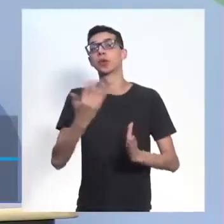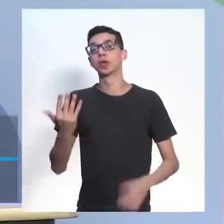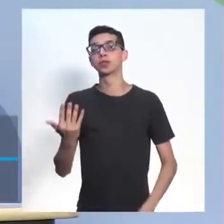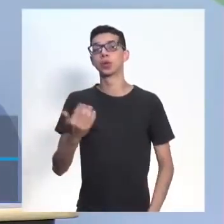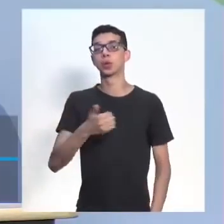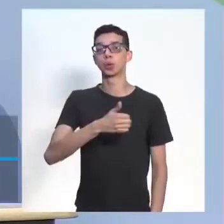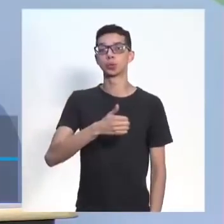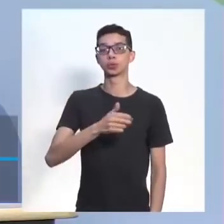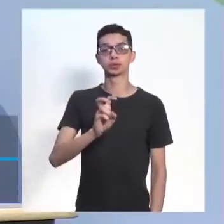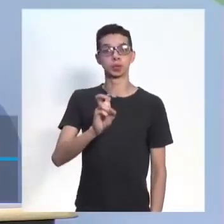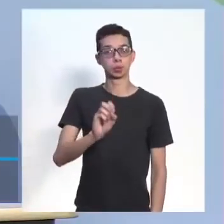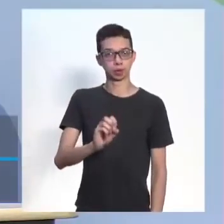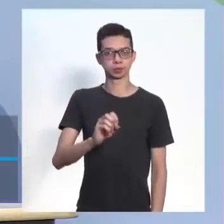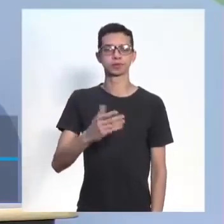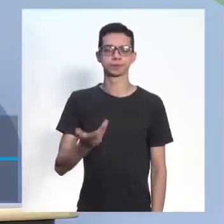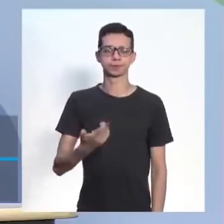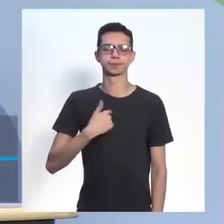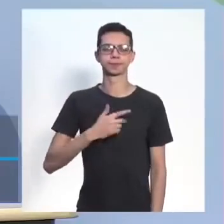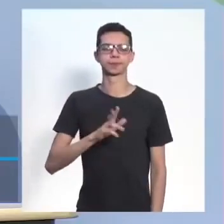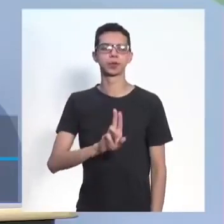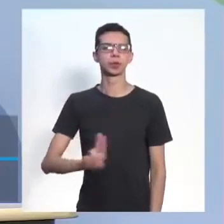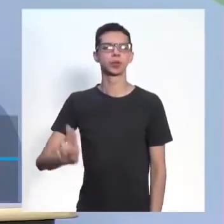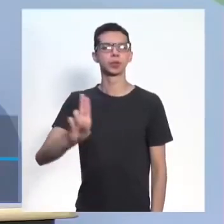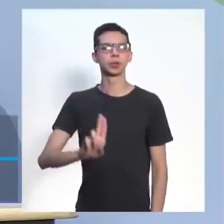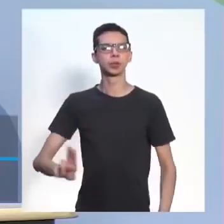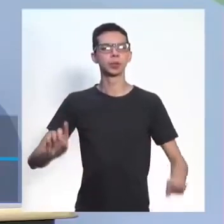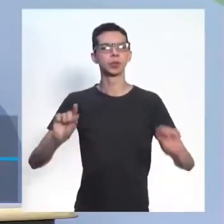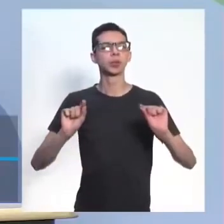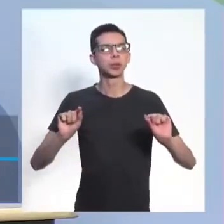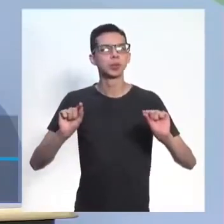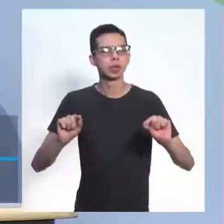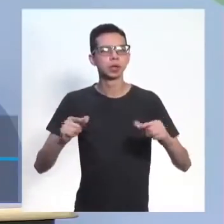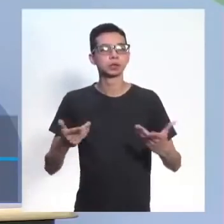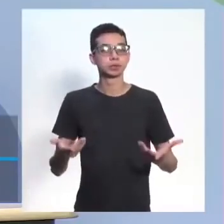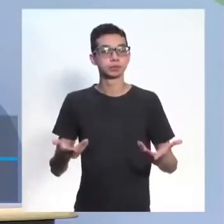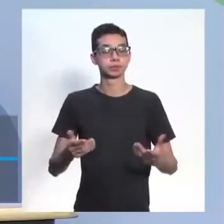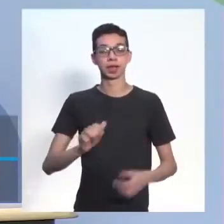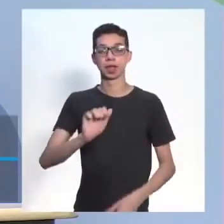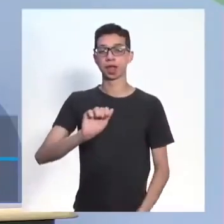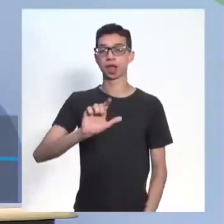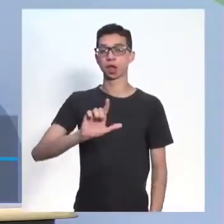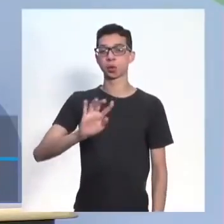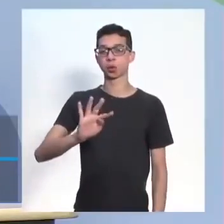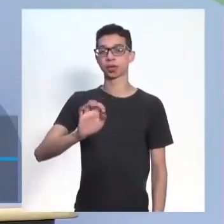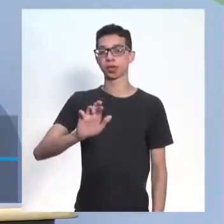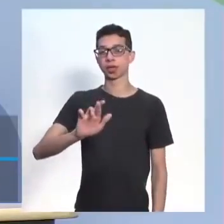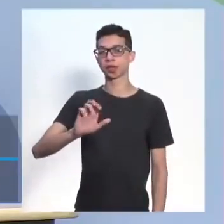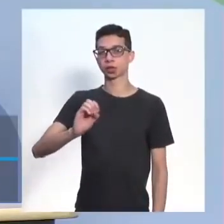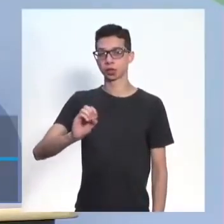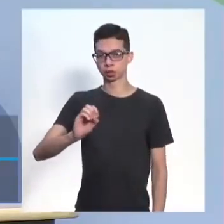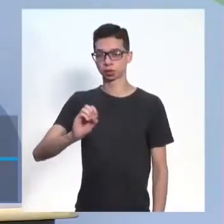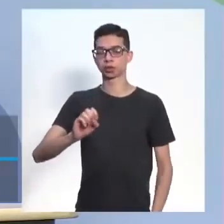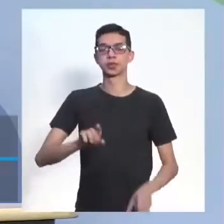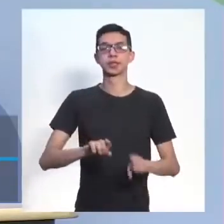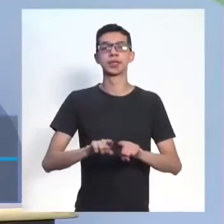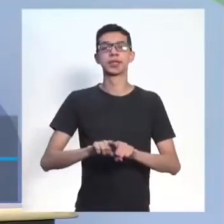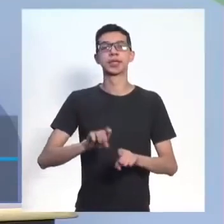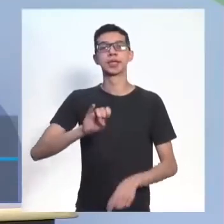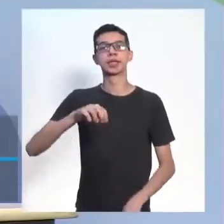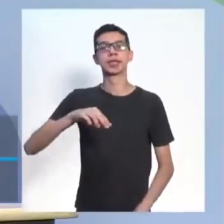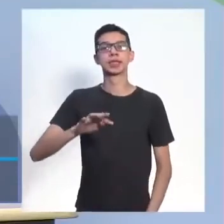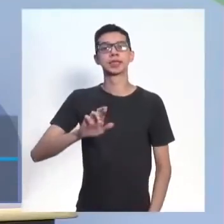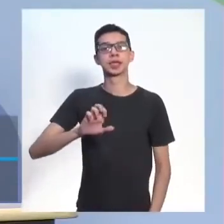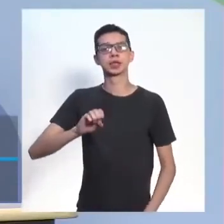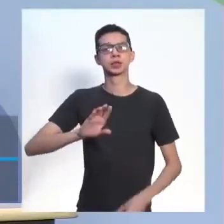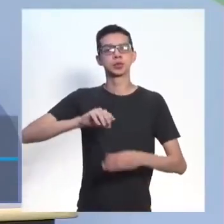graus. Usei necessariamente a ideia de alterno interno, correspondente? Não